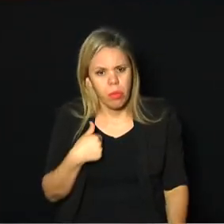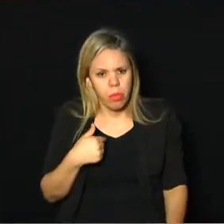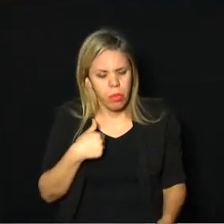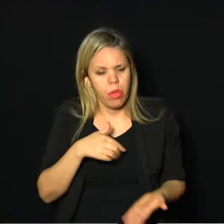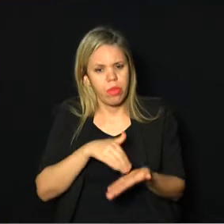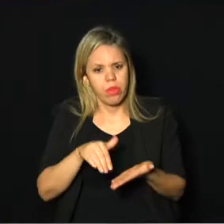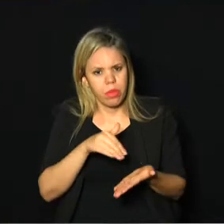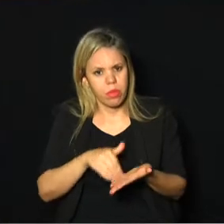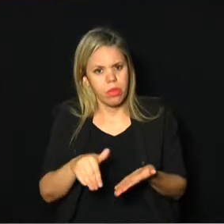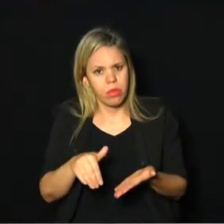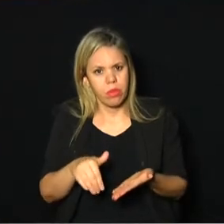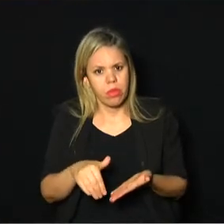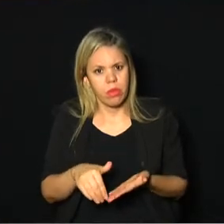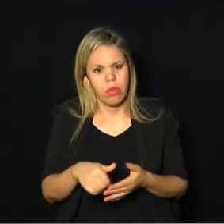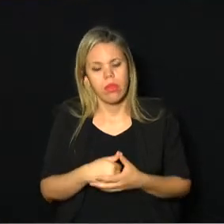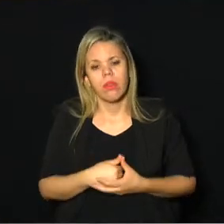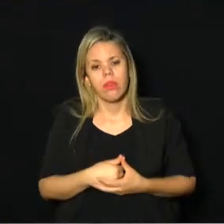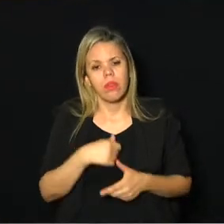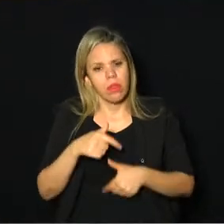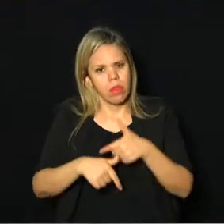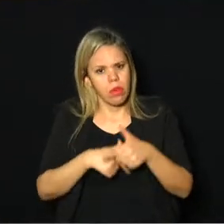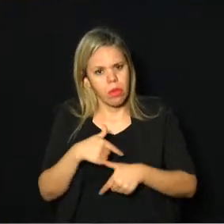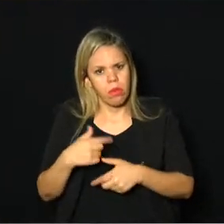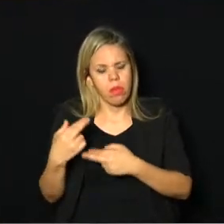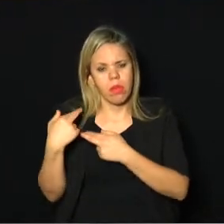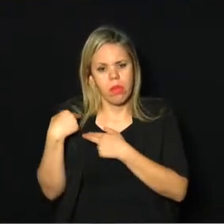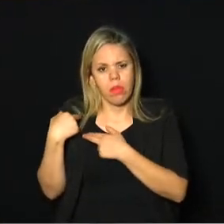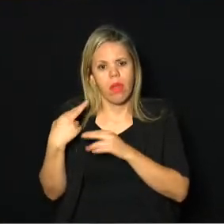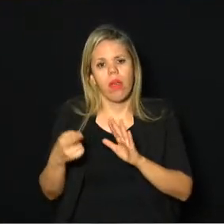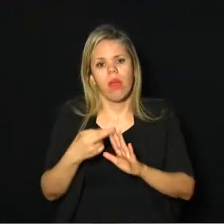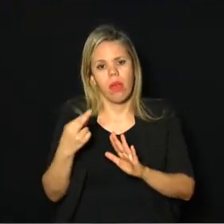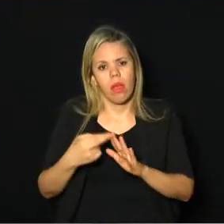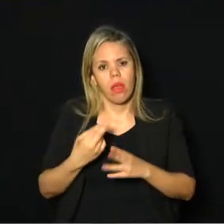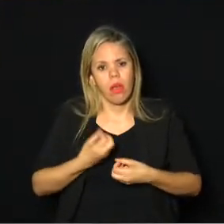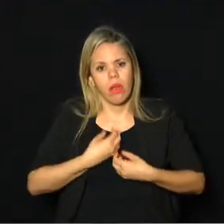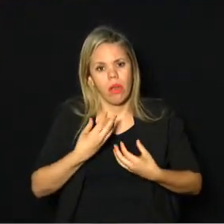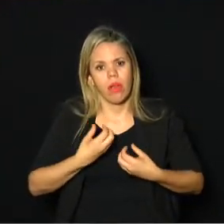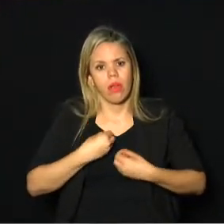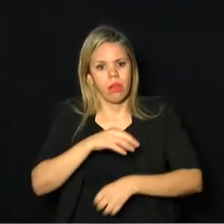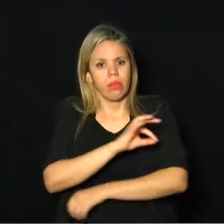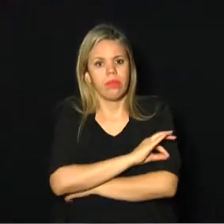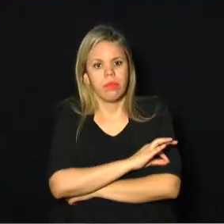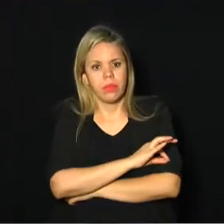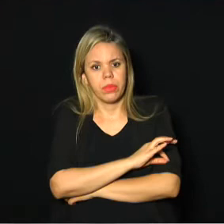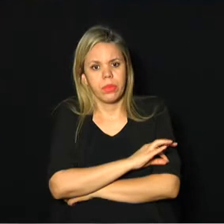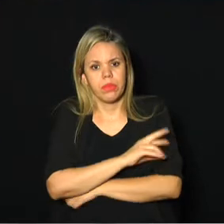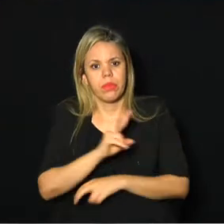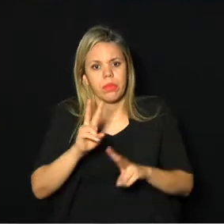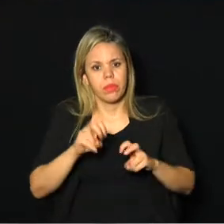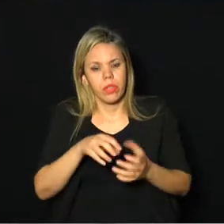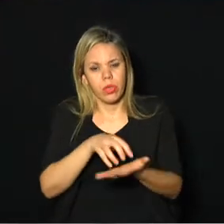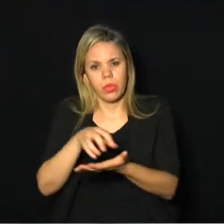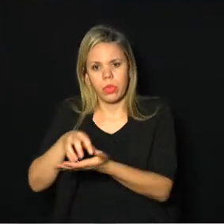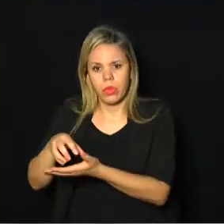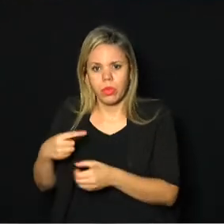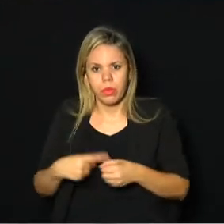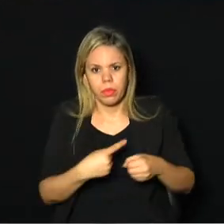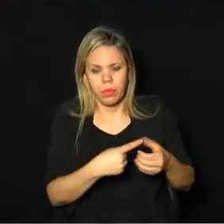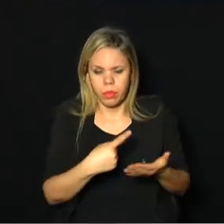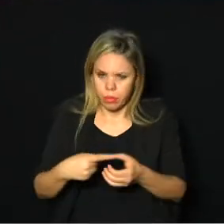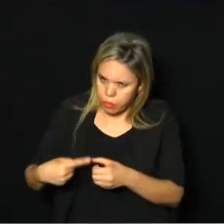nós encaminhamos via nosso mandato um requerimento de informação para a prefeitura relativo aos órgãos municipais,